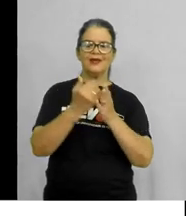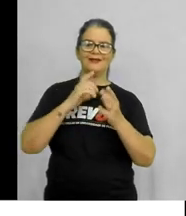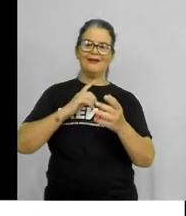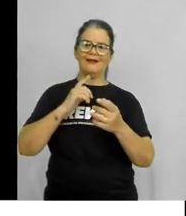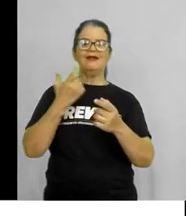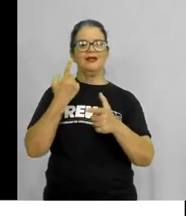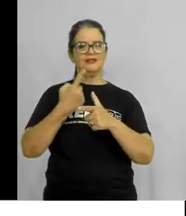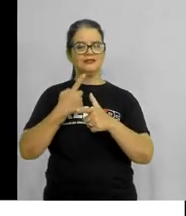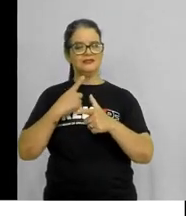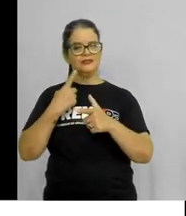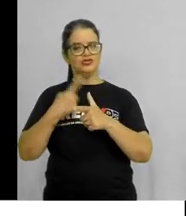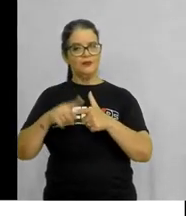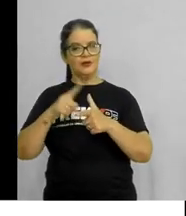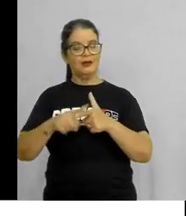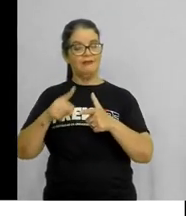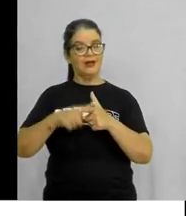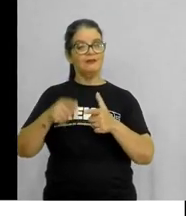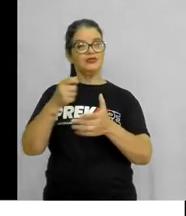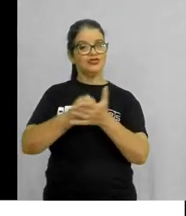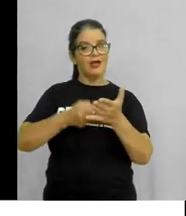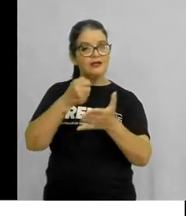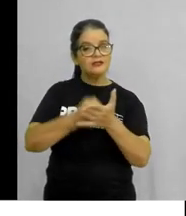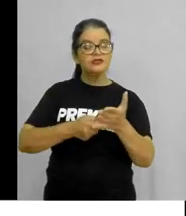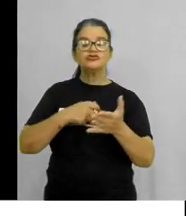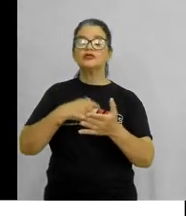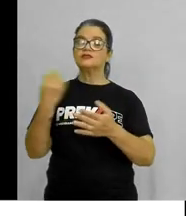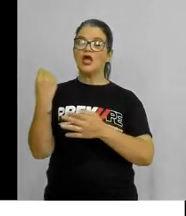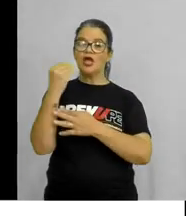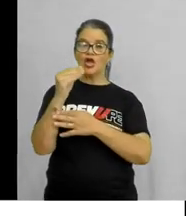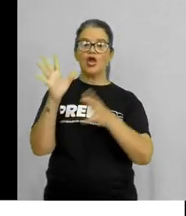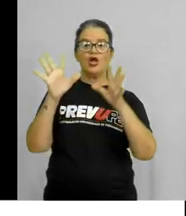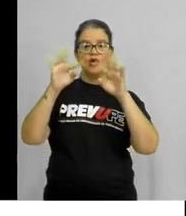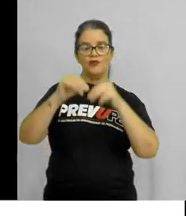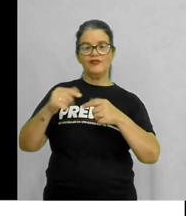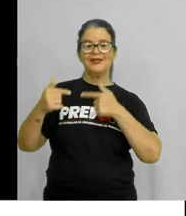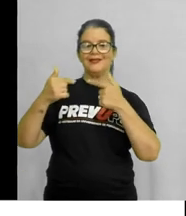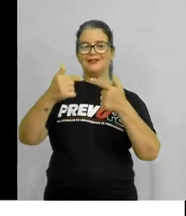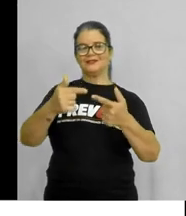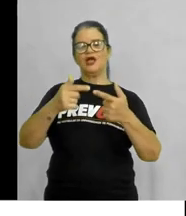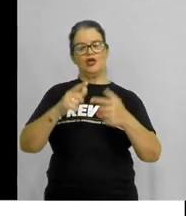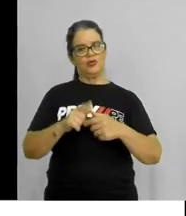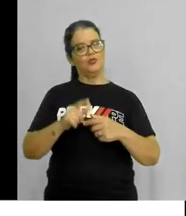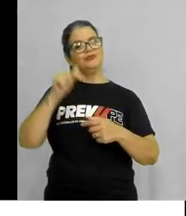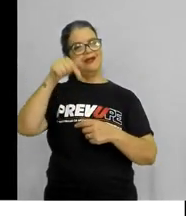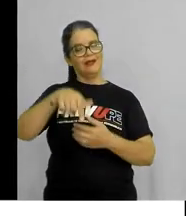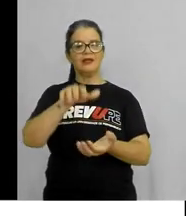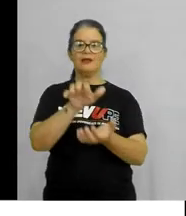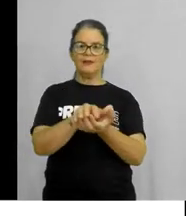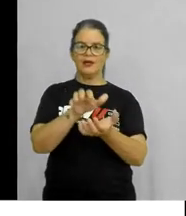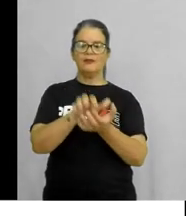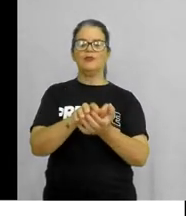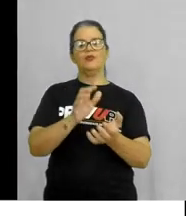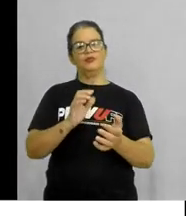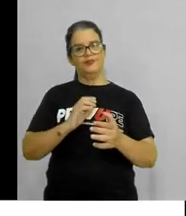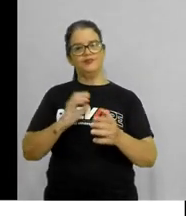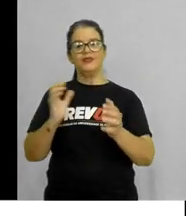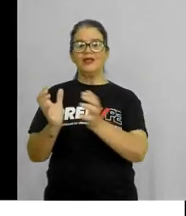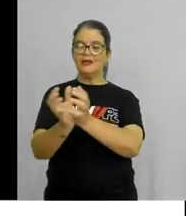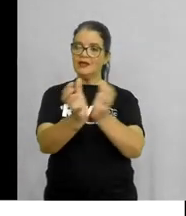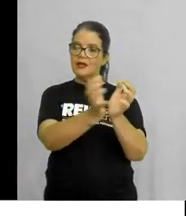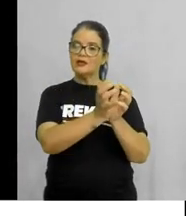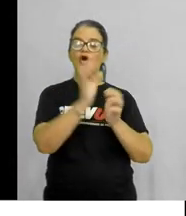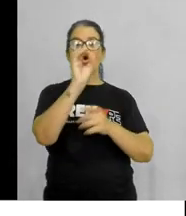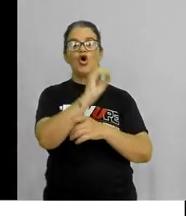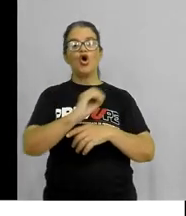obstáculo da da resistência e coloca um fim nessa luta armada em Pernambuco e as companhias das ilhas